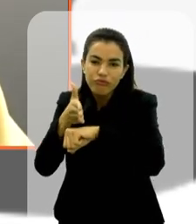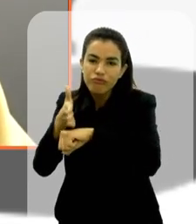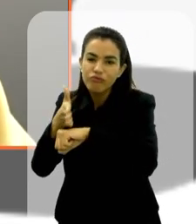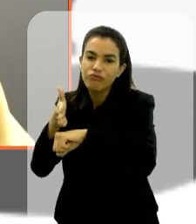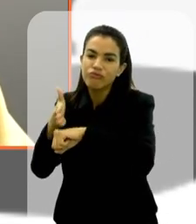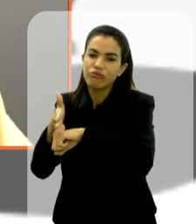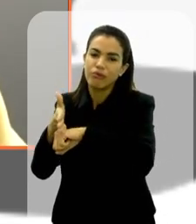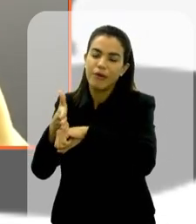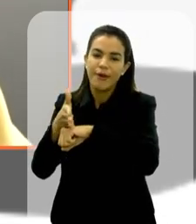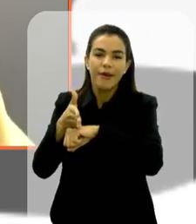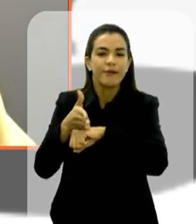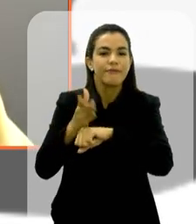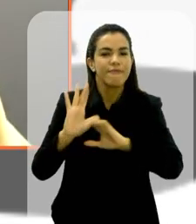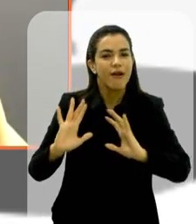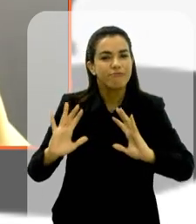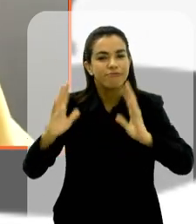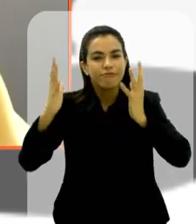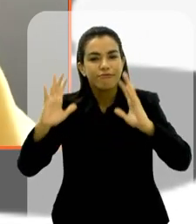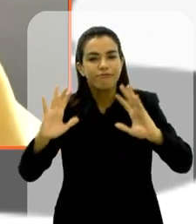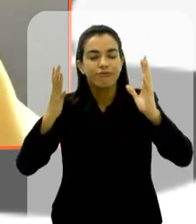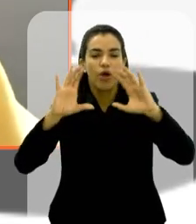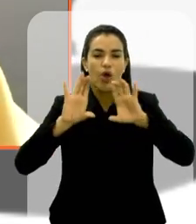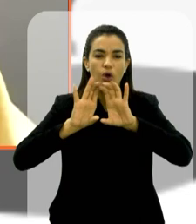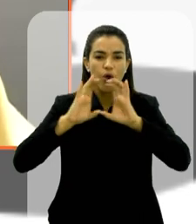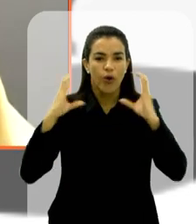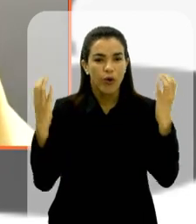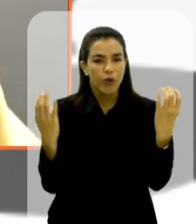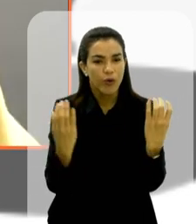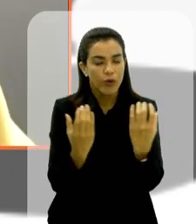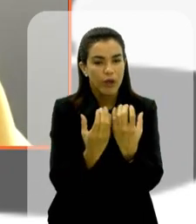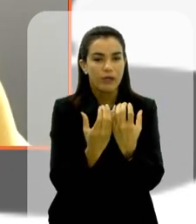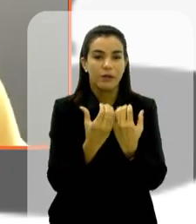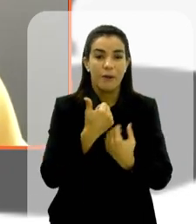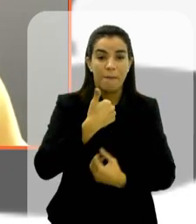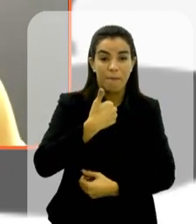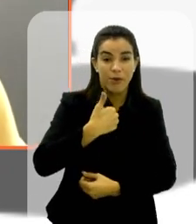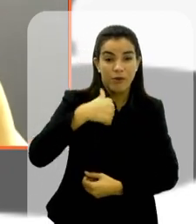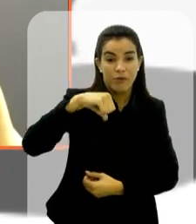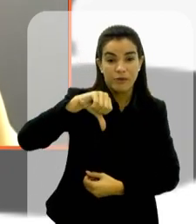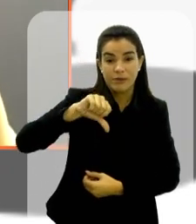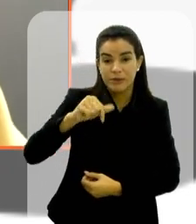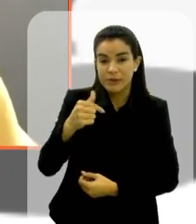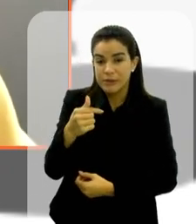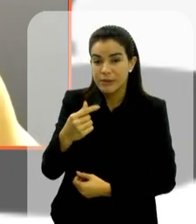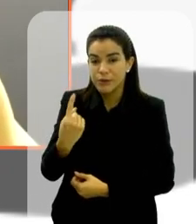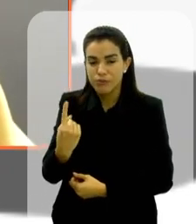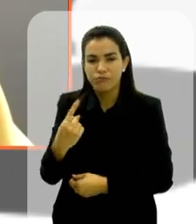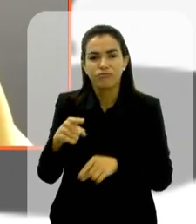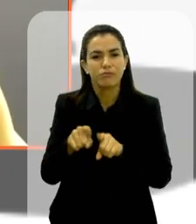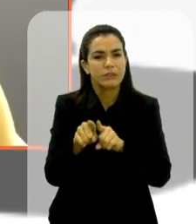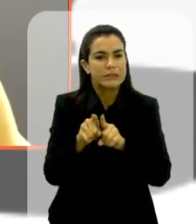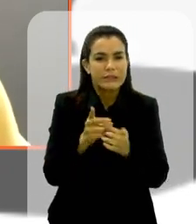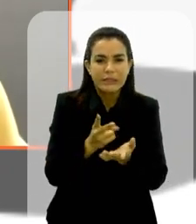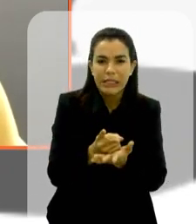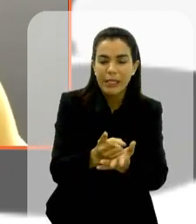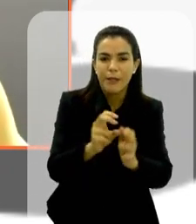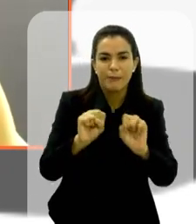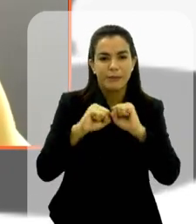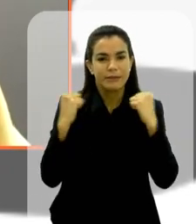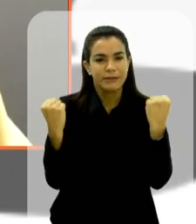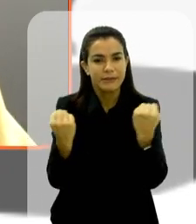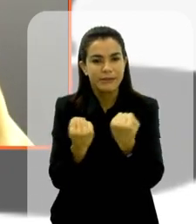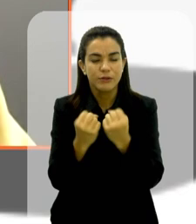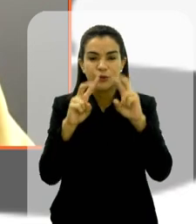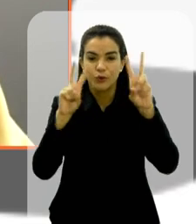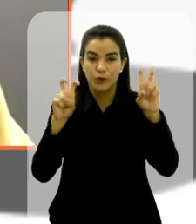de vários eventos, de vários congressos. Nós aqui, desde 1981, a gente realiza seminários nacionais da